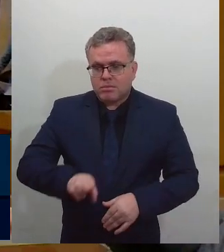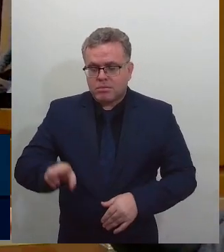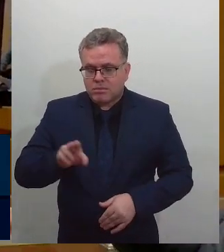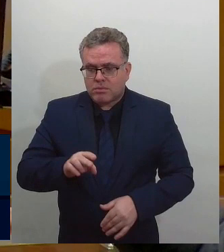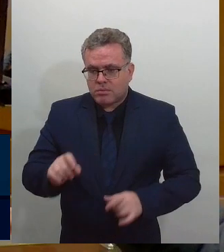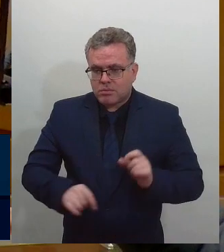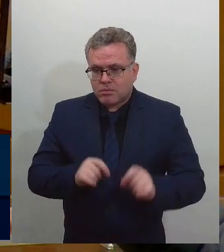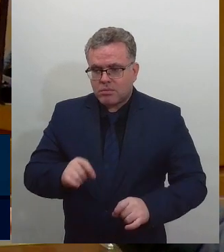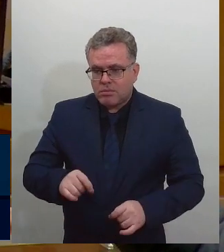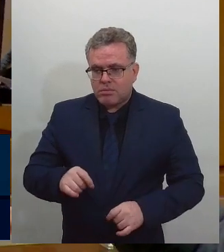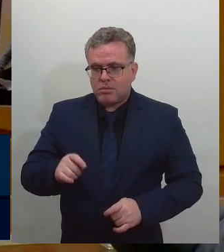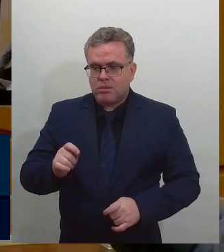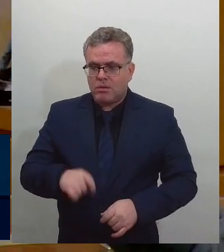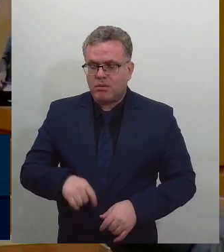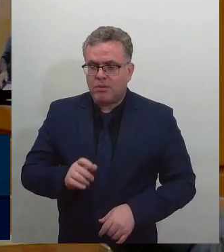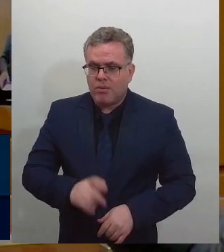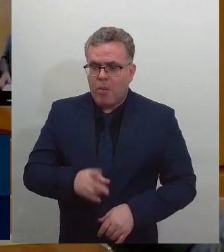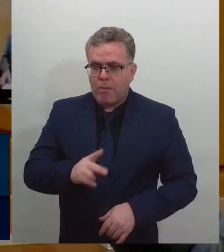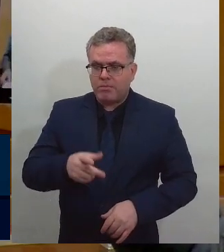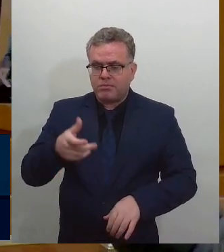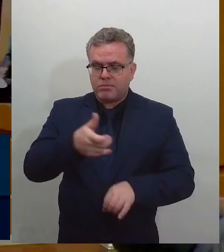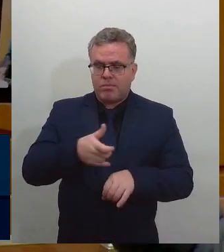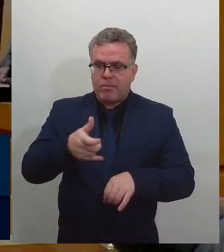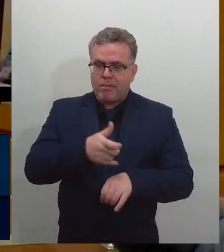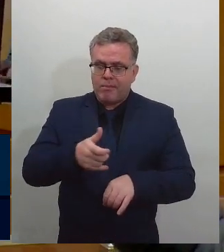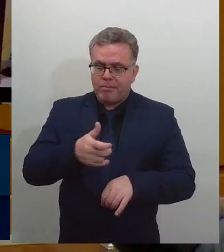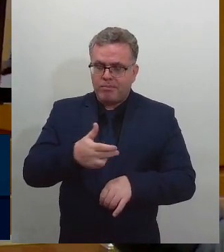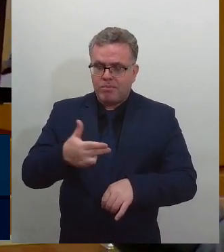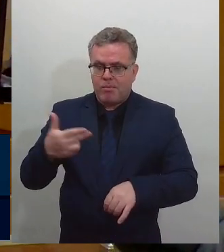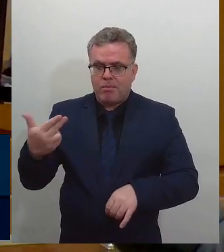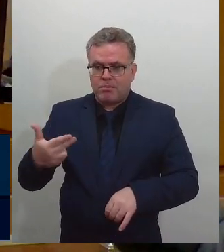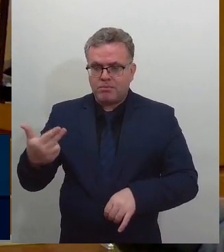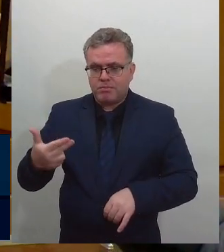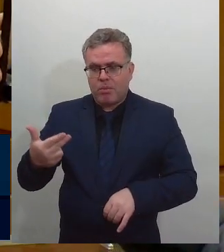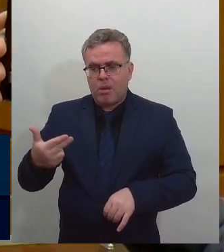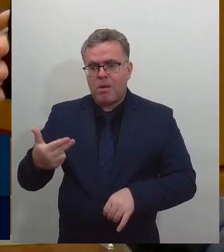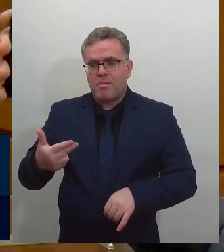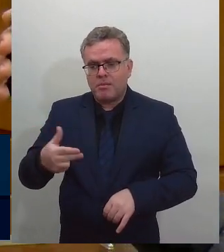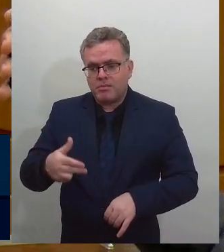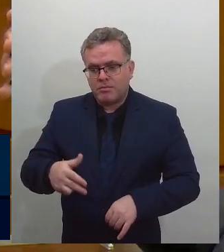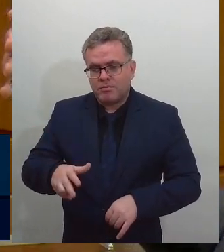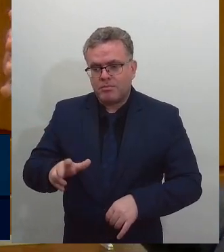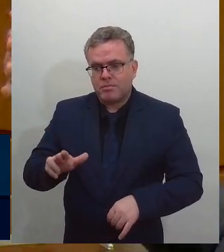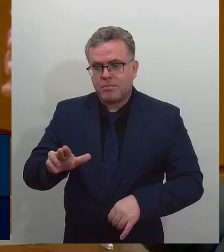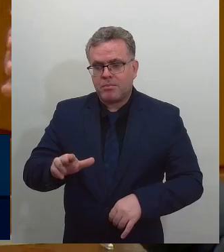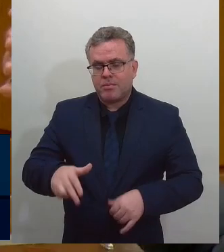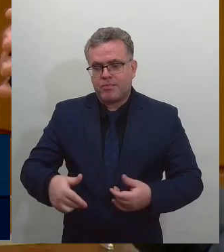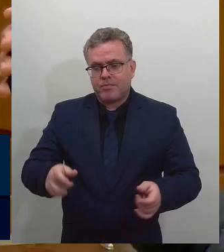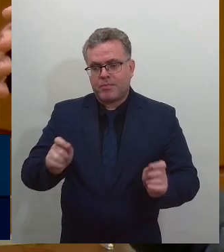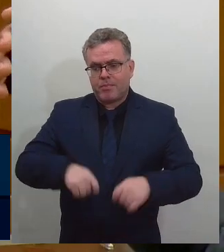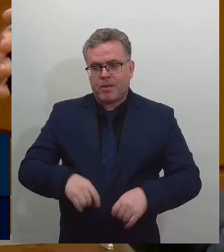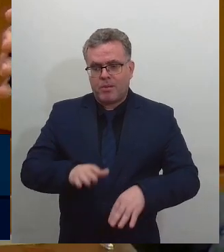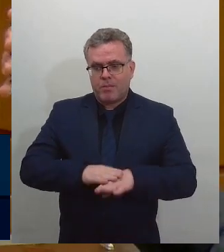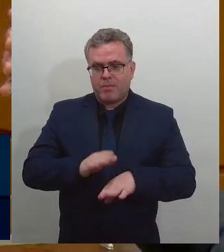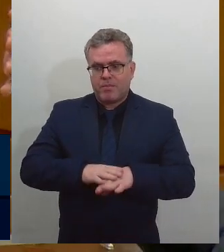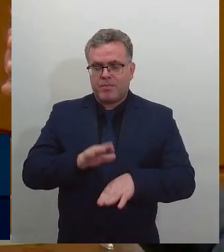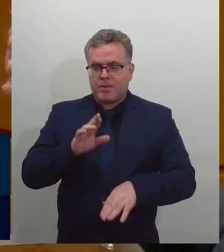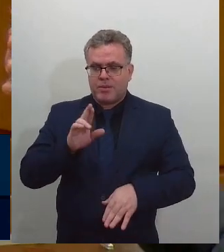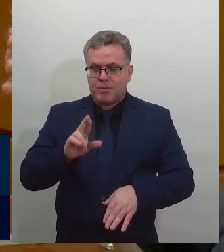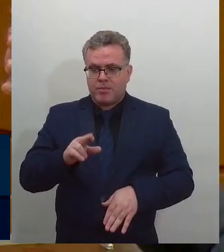do óleo cannabis, autorizado que foi pela Justiça Federal